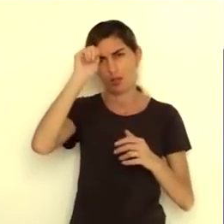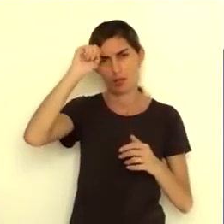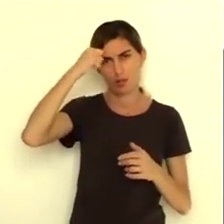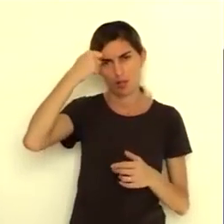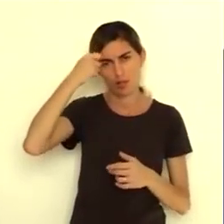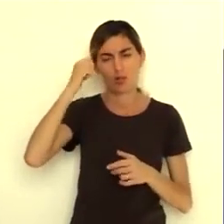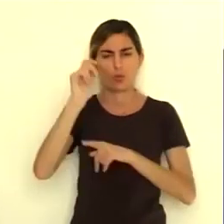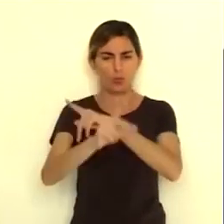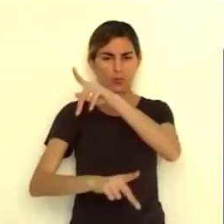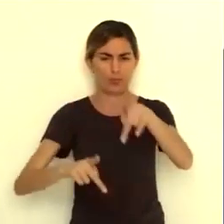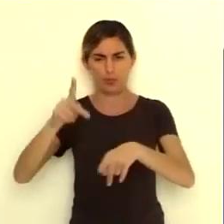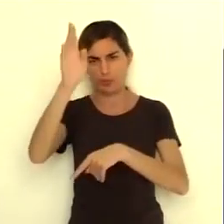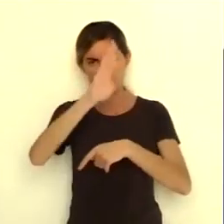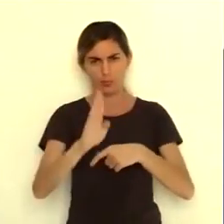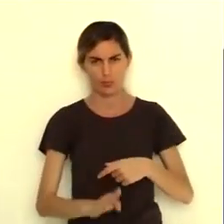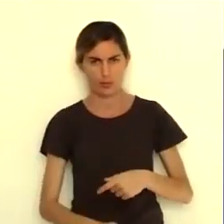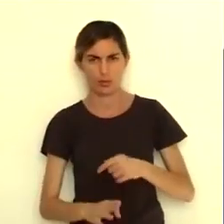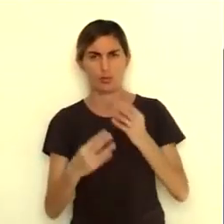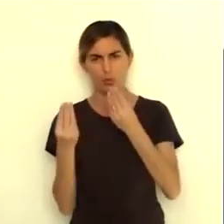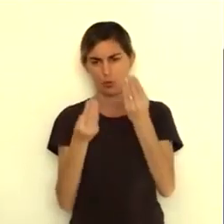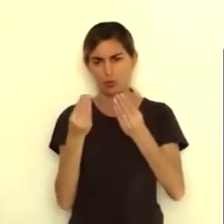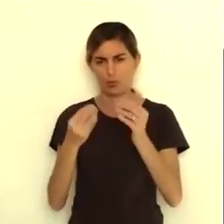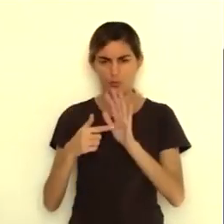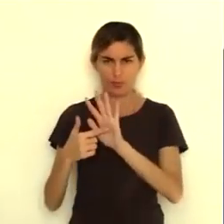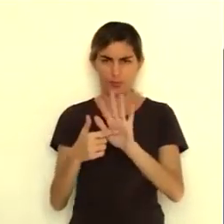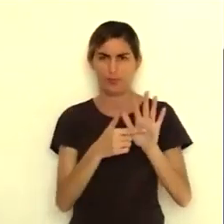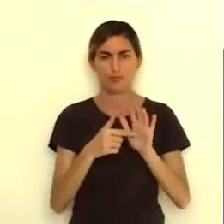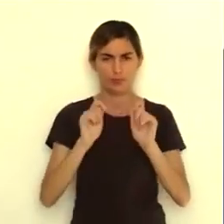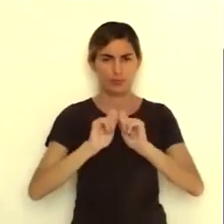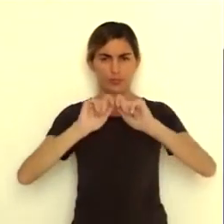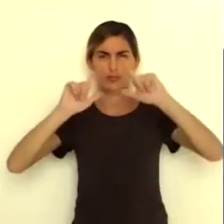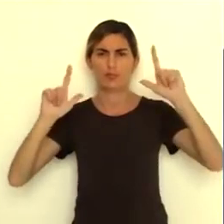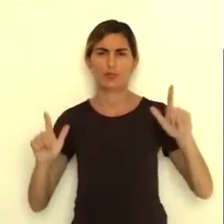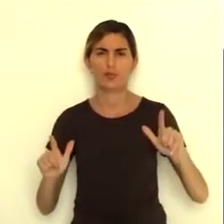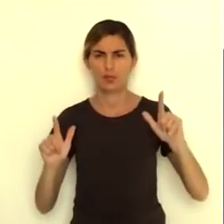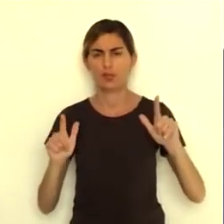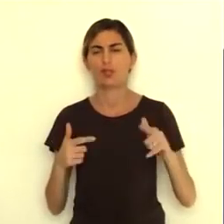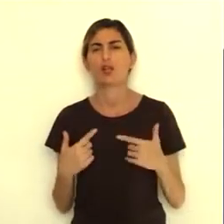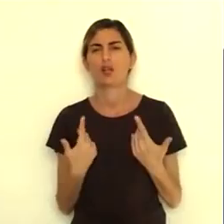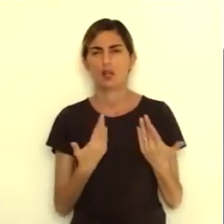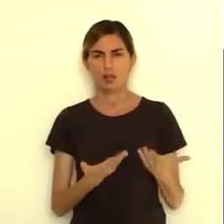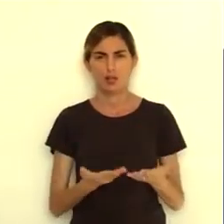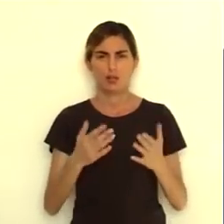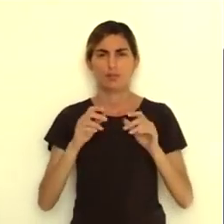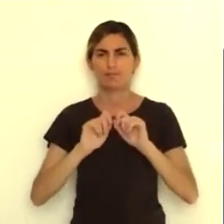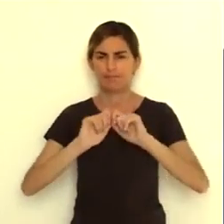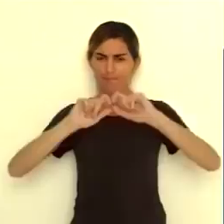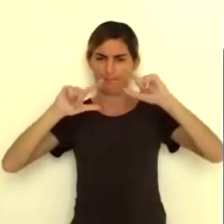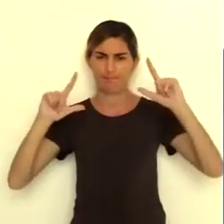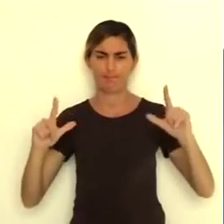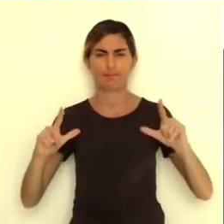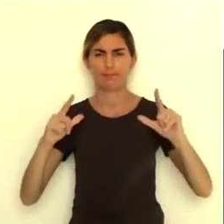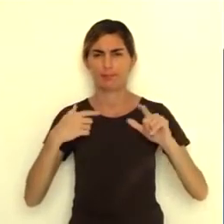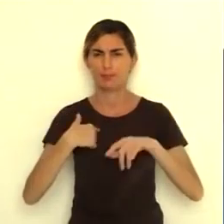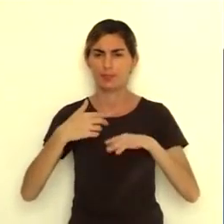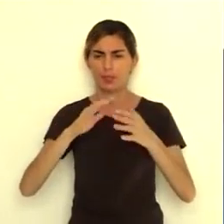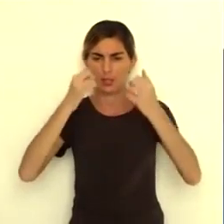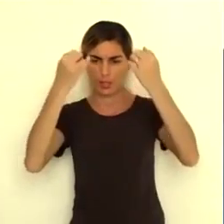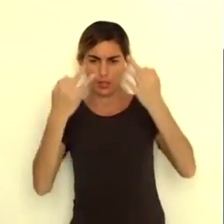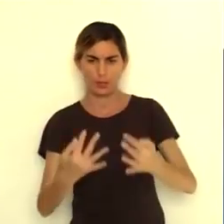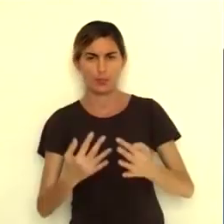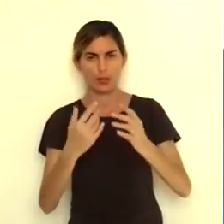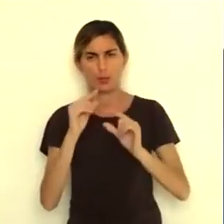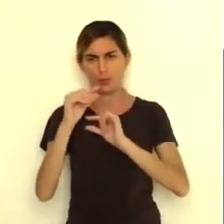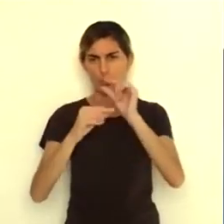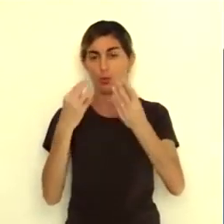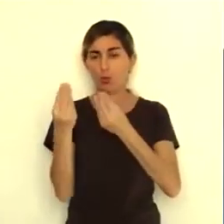do negro à composição do povo brasileiro, conforme a gente vê aí na imagem, não é? A imagem